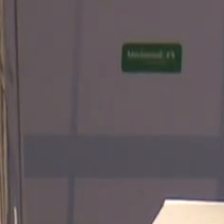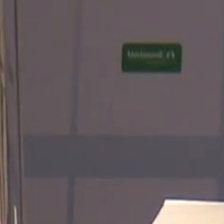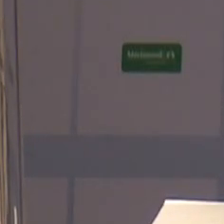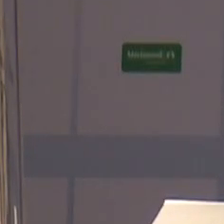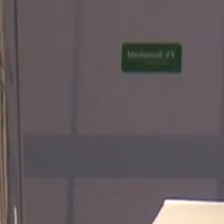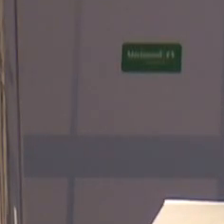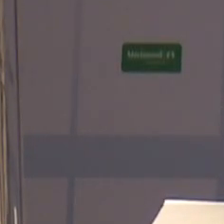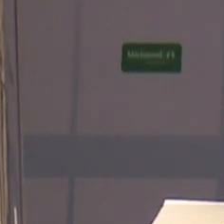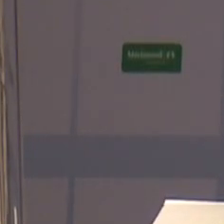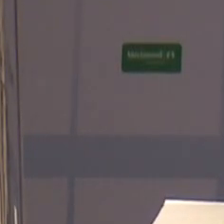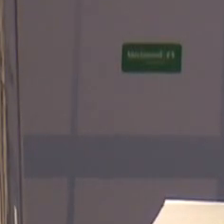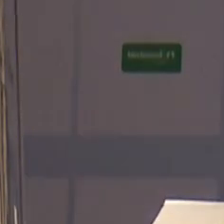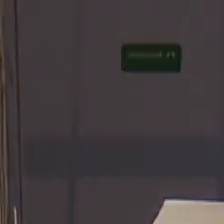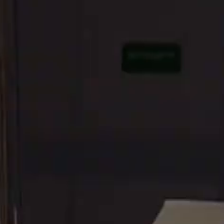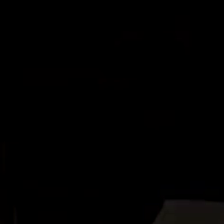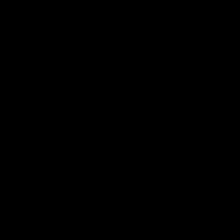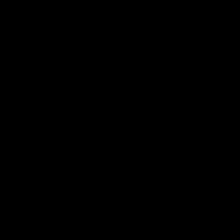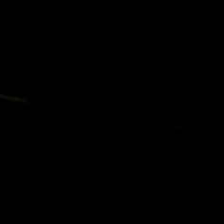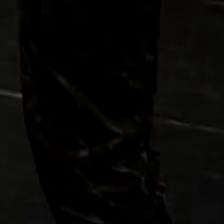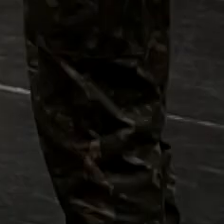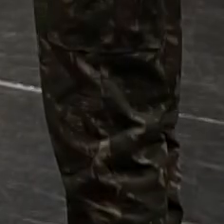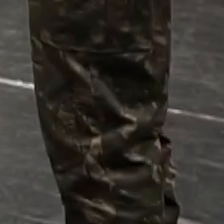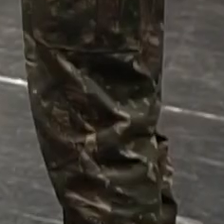do hino do município de Paulínia.